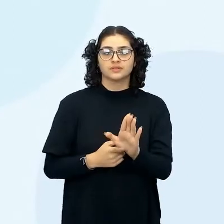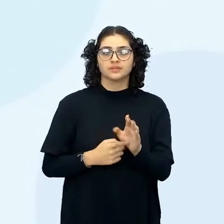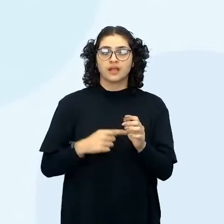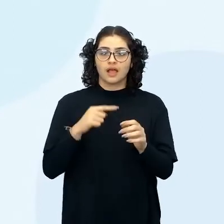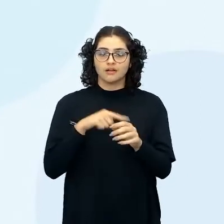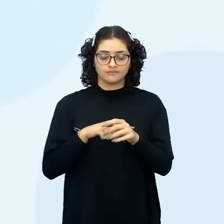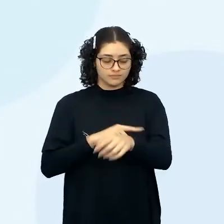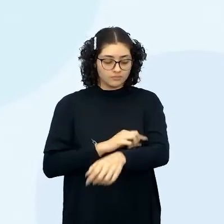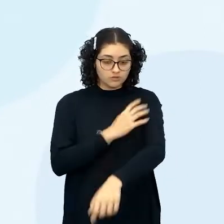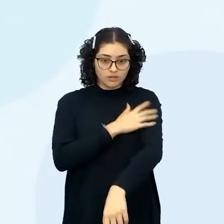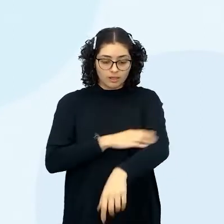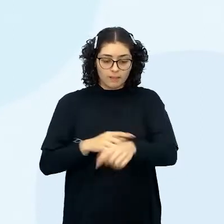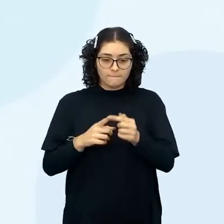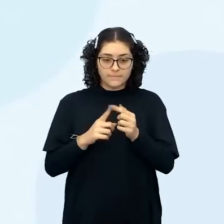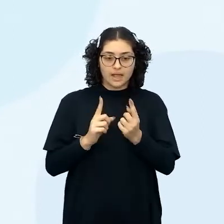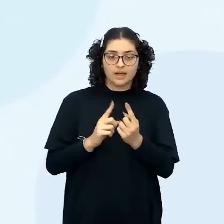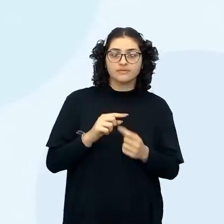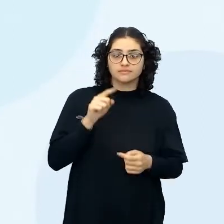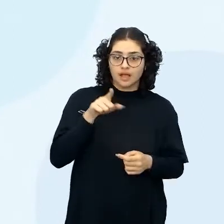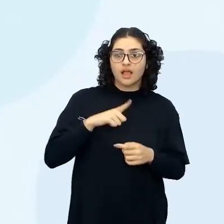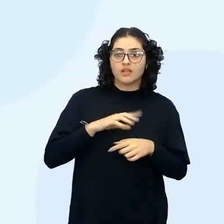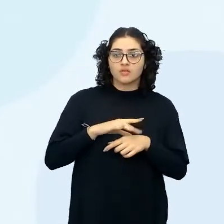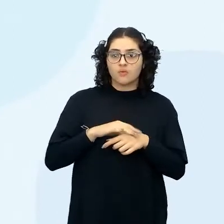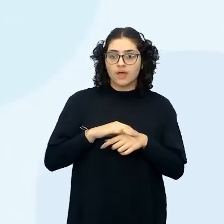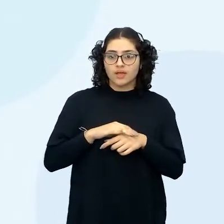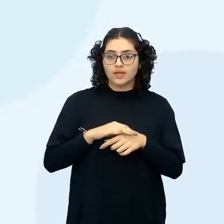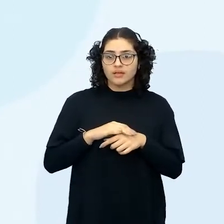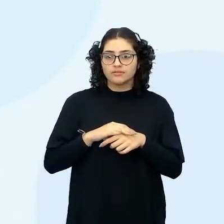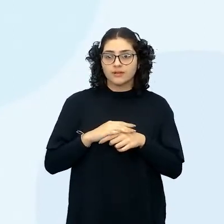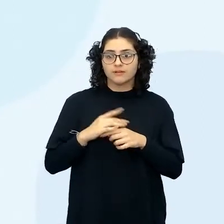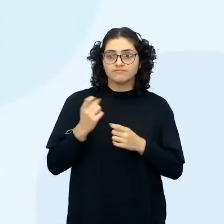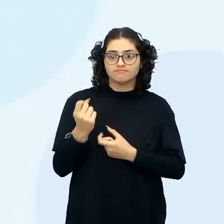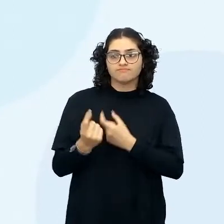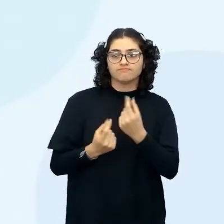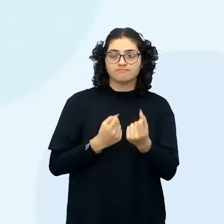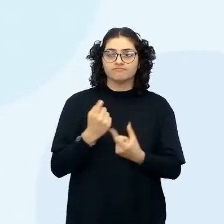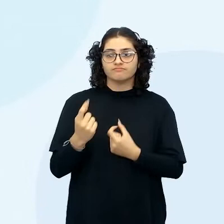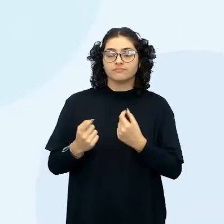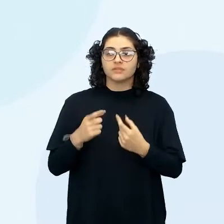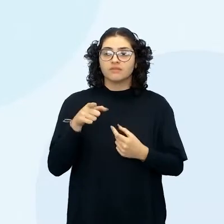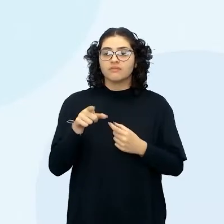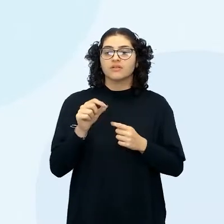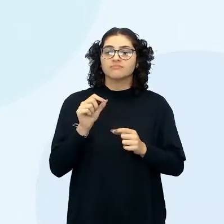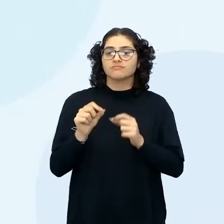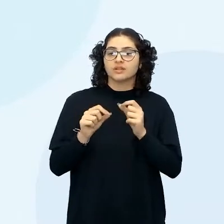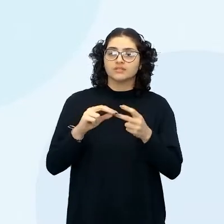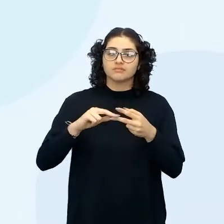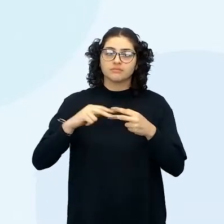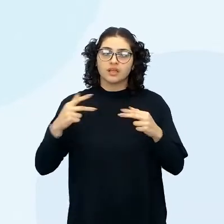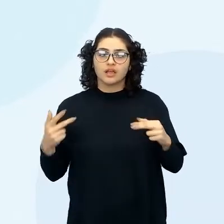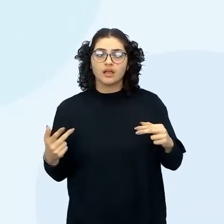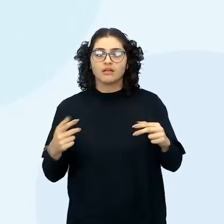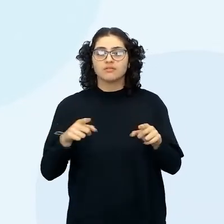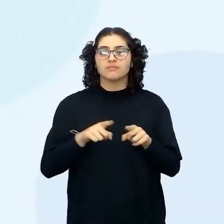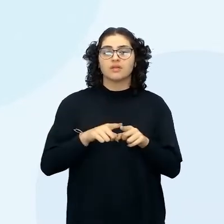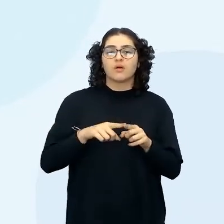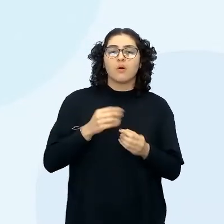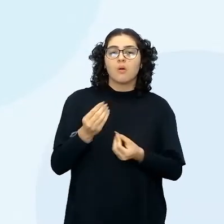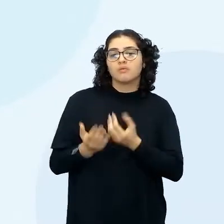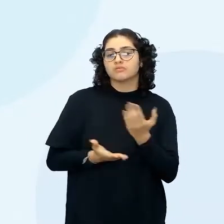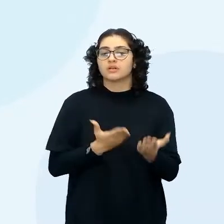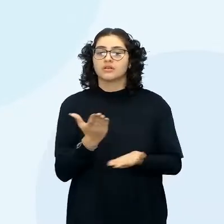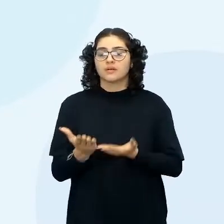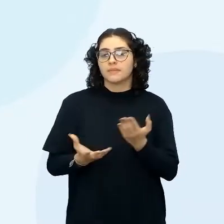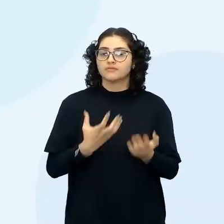de Duchenne. Então, é uma doença rara, a gente vai ver por quê, seus aspectos genéticos, sintomas e possíveis formas de